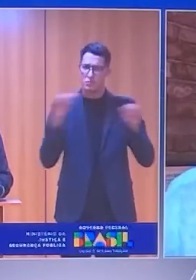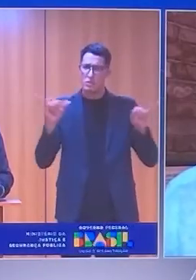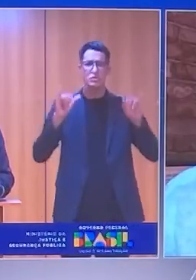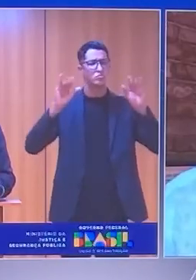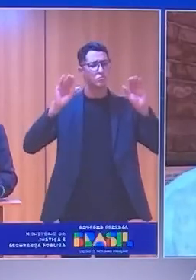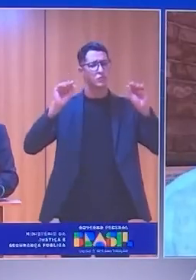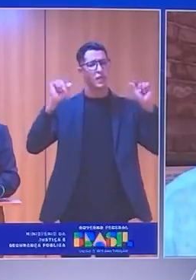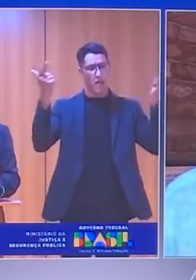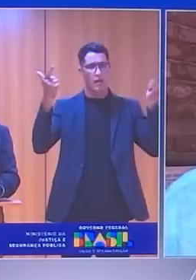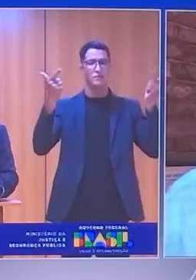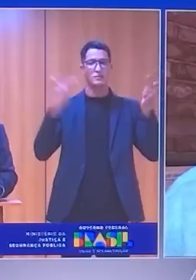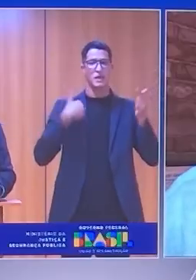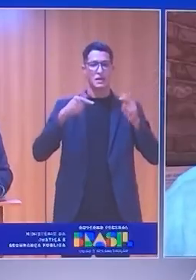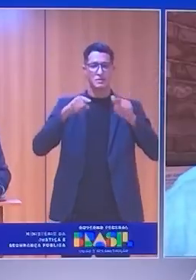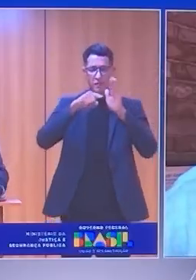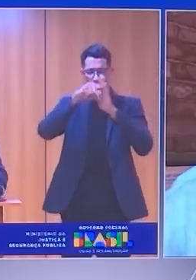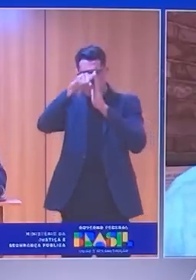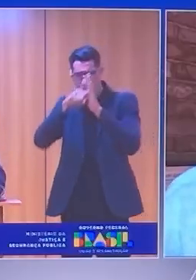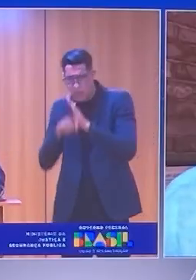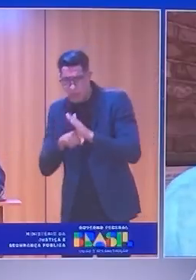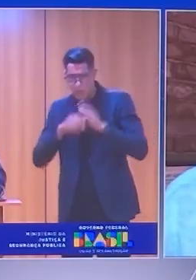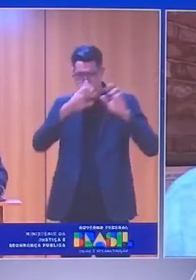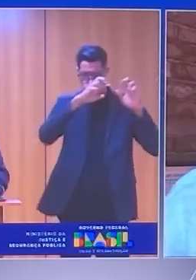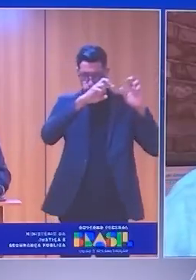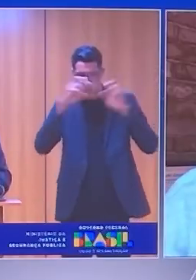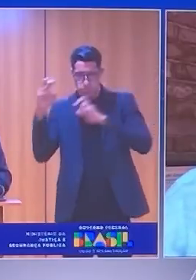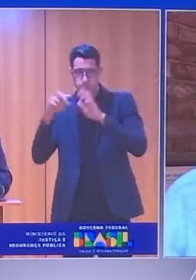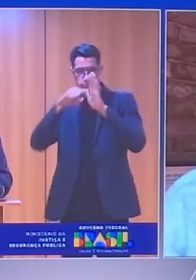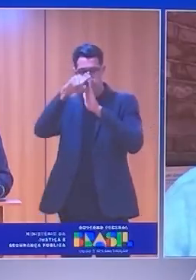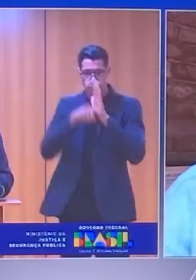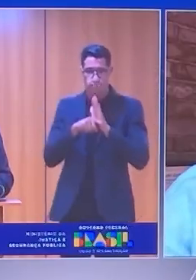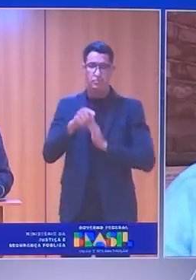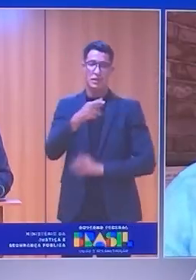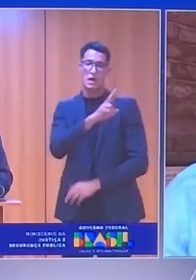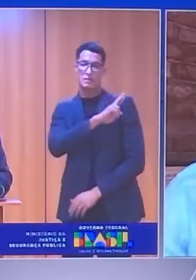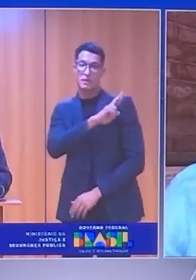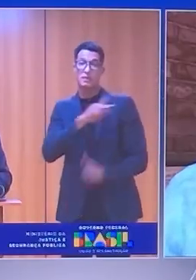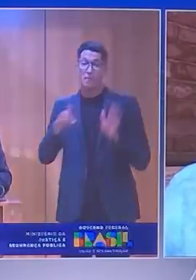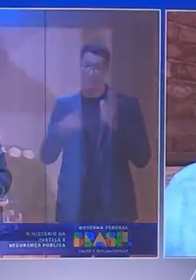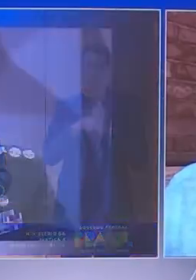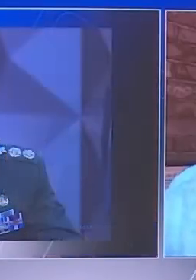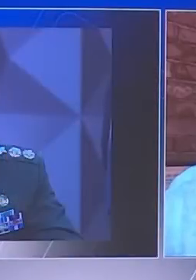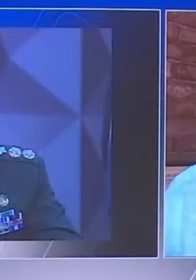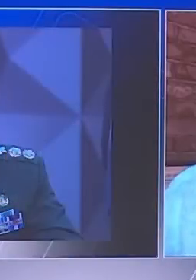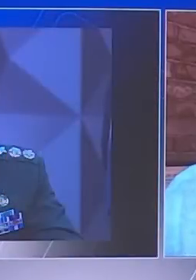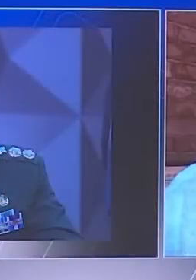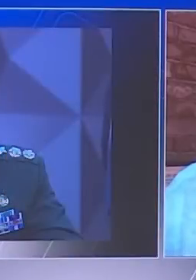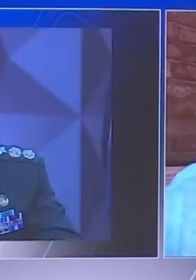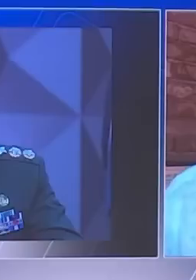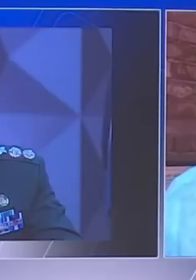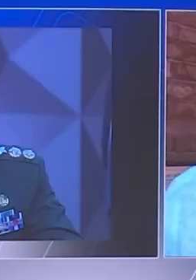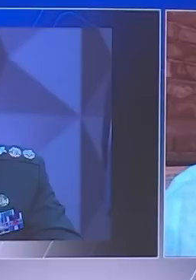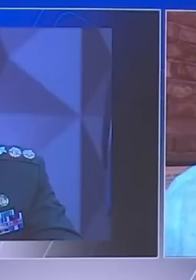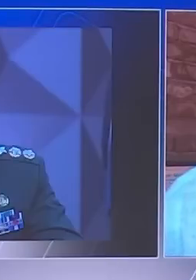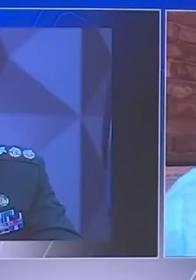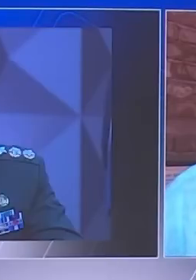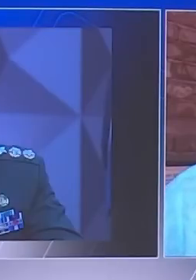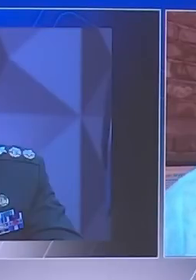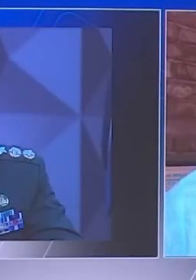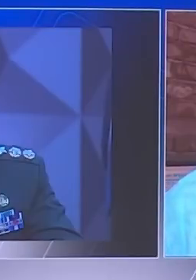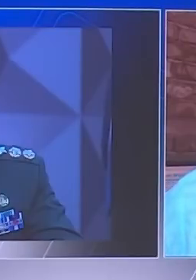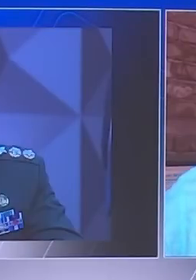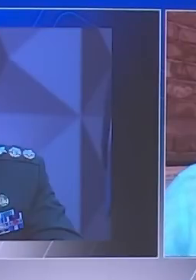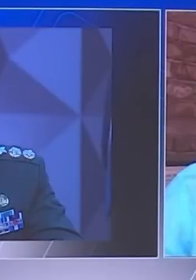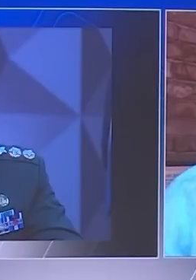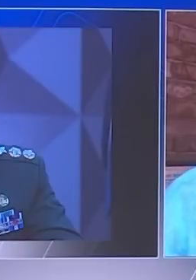ali piando, inclusive está durando horas e horas o depoimento do Mauro Cid. Se for durar perto de 10 horas, como durou o